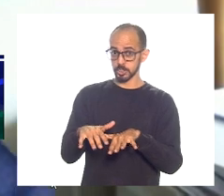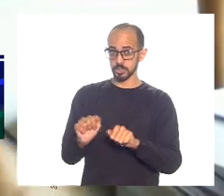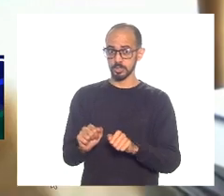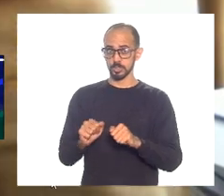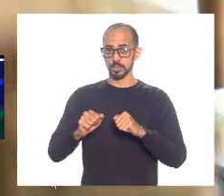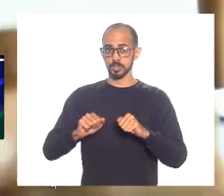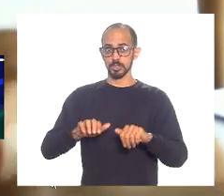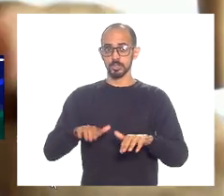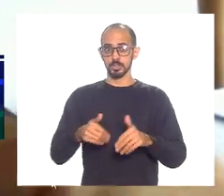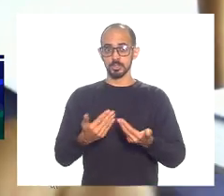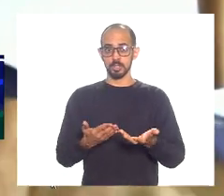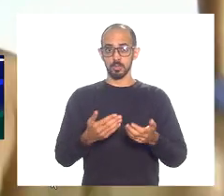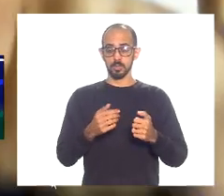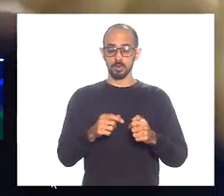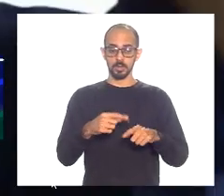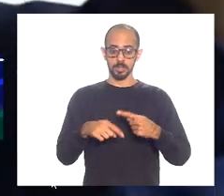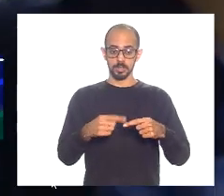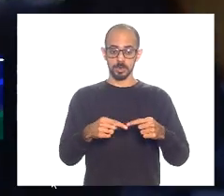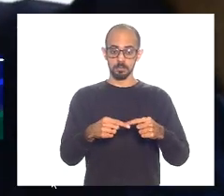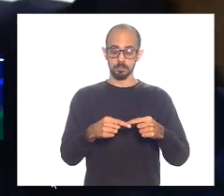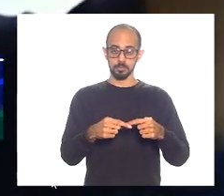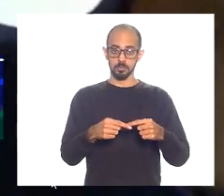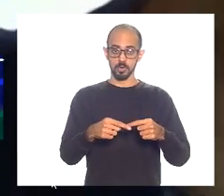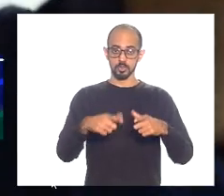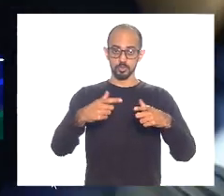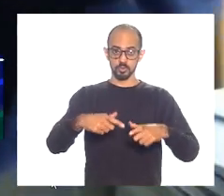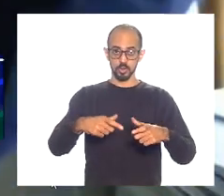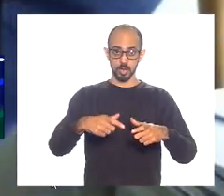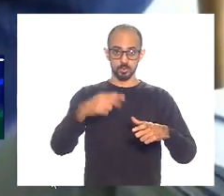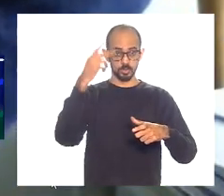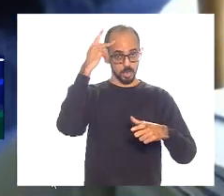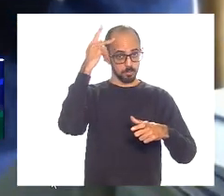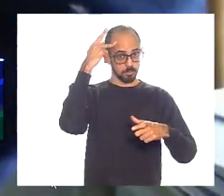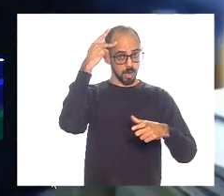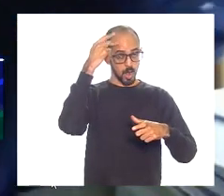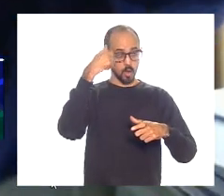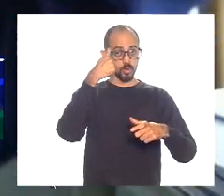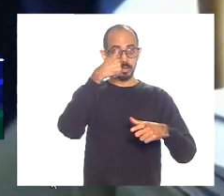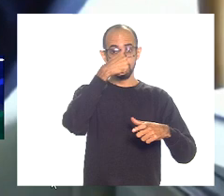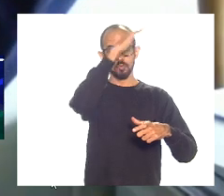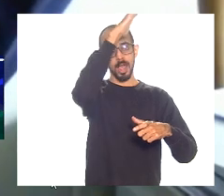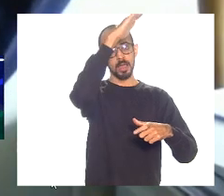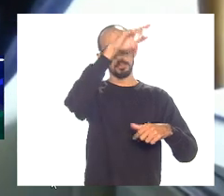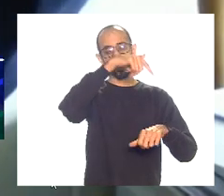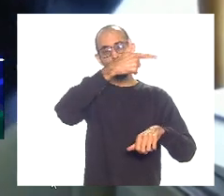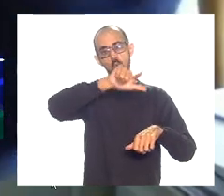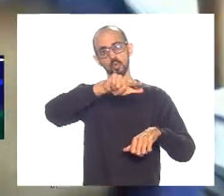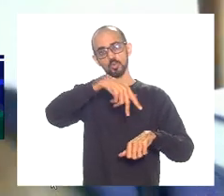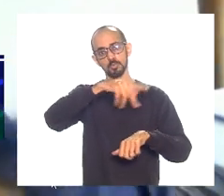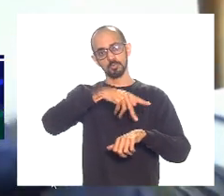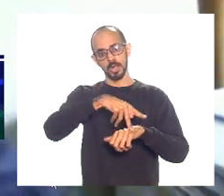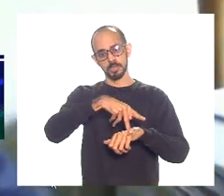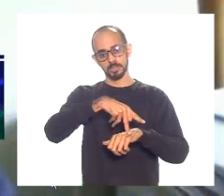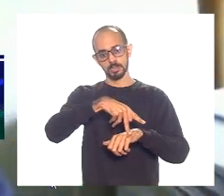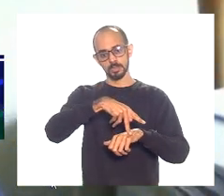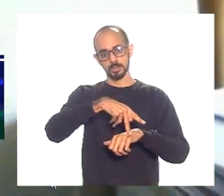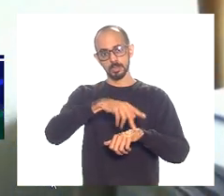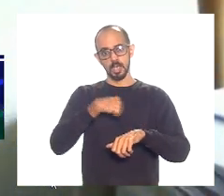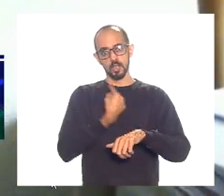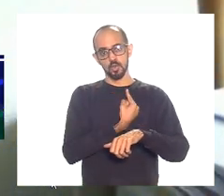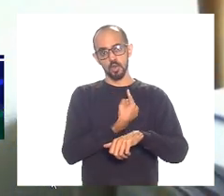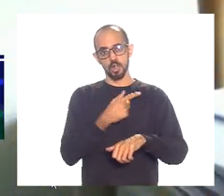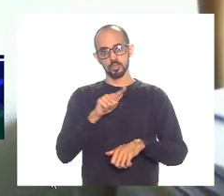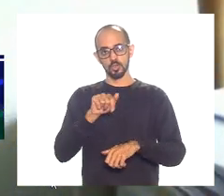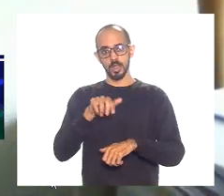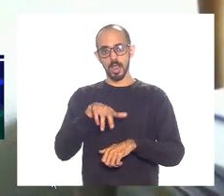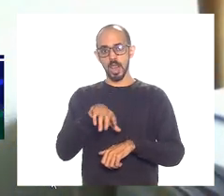tirando uma passagem local e depois para São Paulo e de São Paulo para o exterior. E aí o nosso galeão liquida de